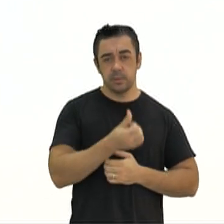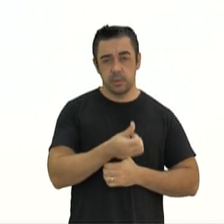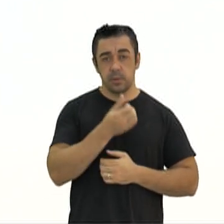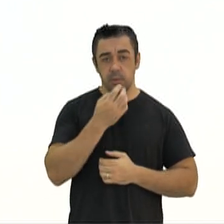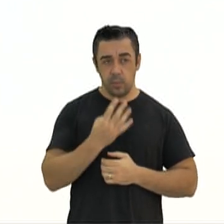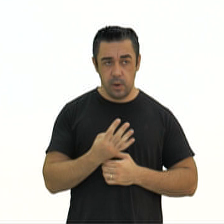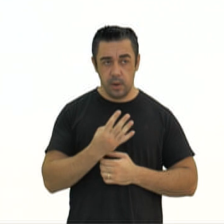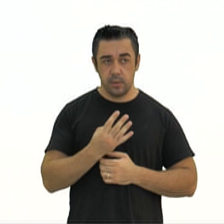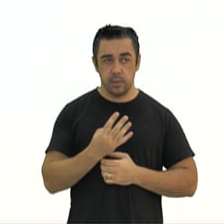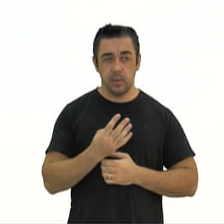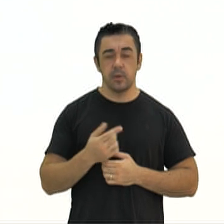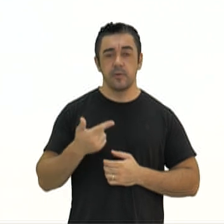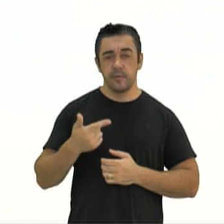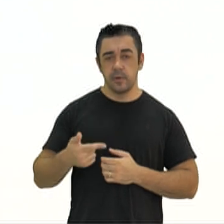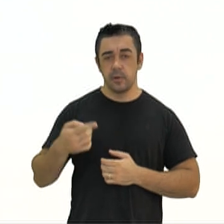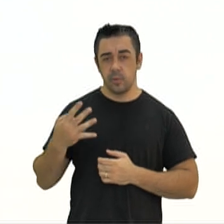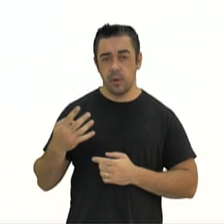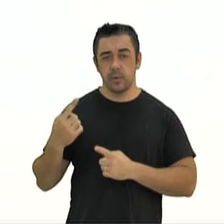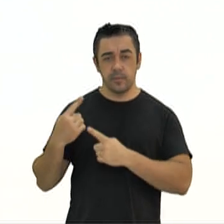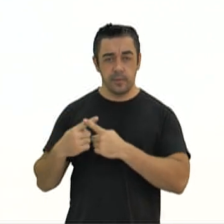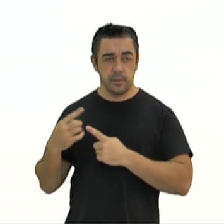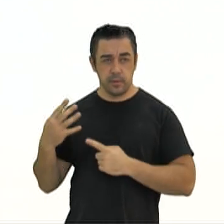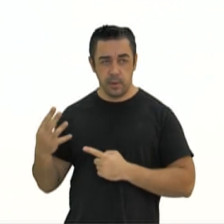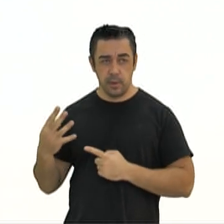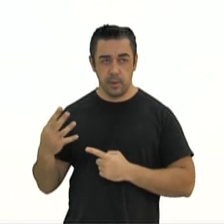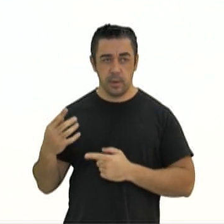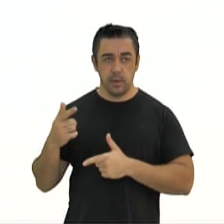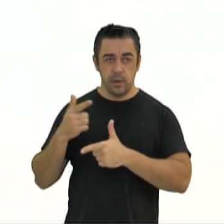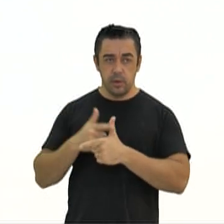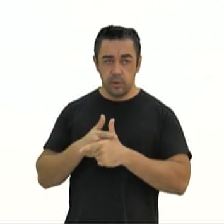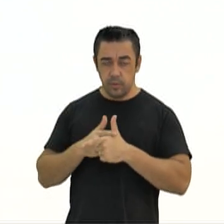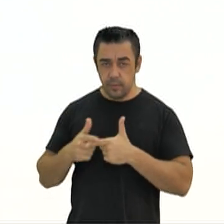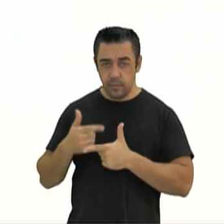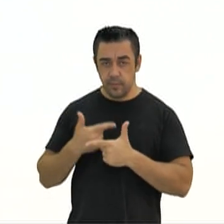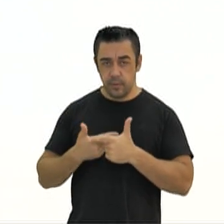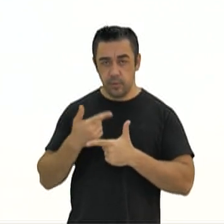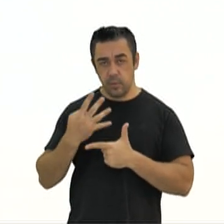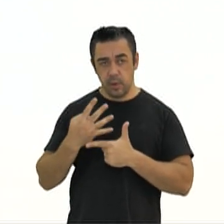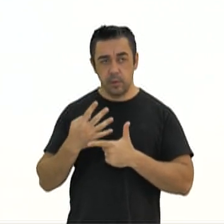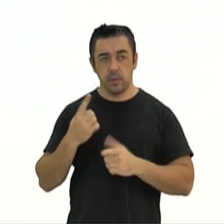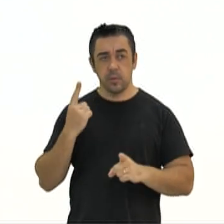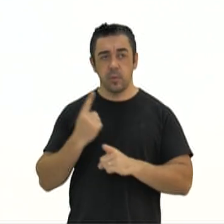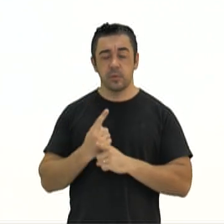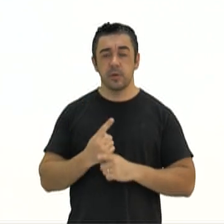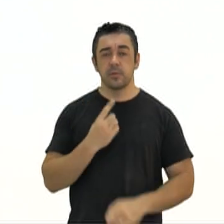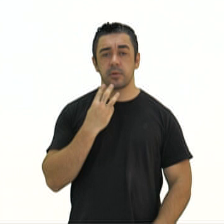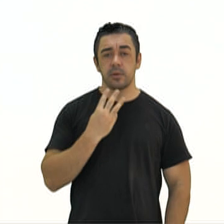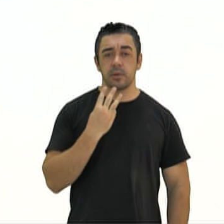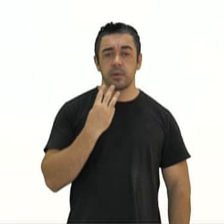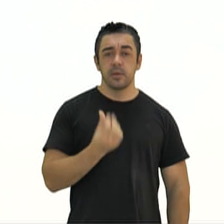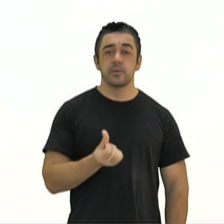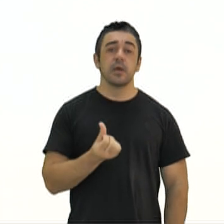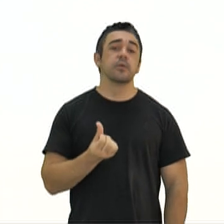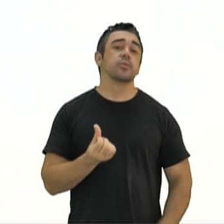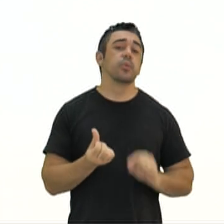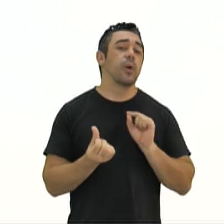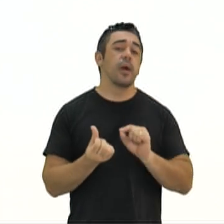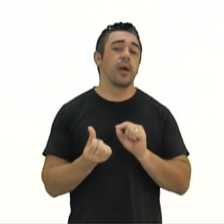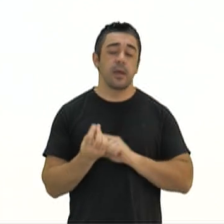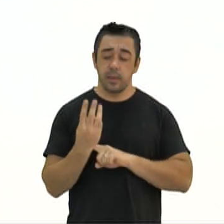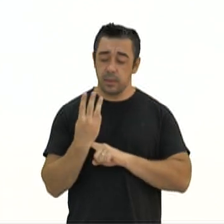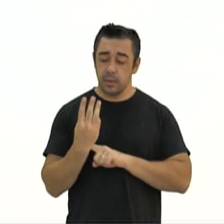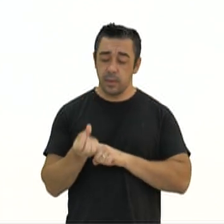864 igual a 24 vezes a razão. Dividimos por 24, chegamos que a razão é 36. O que